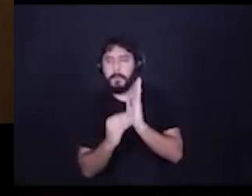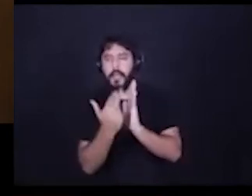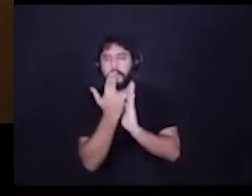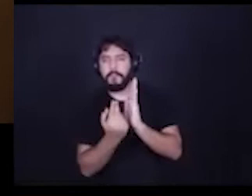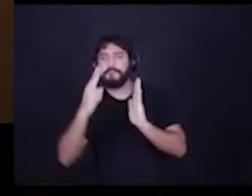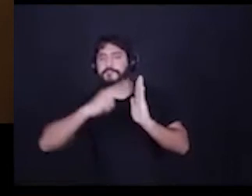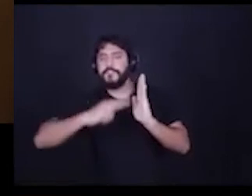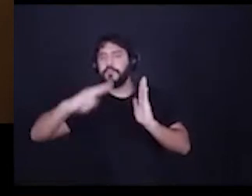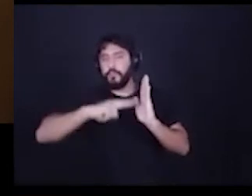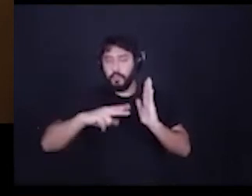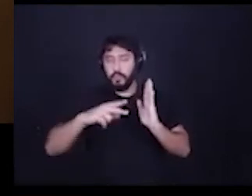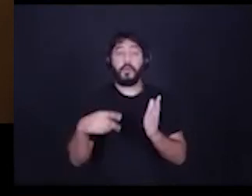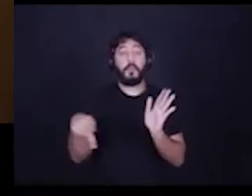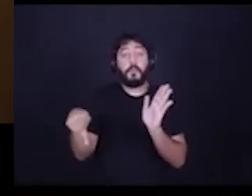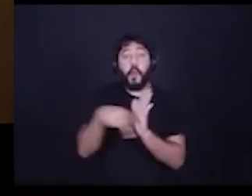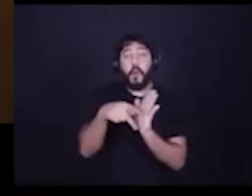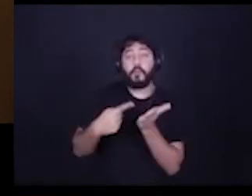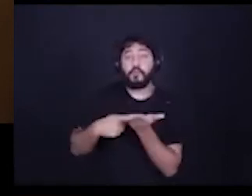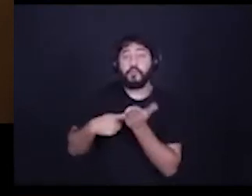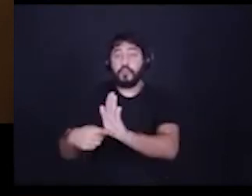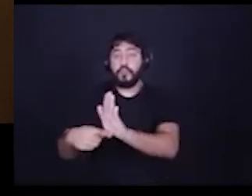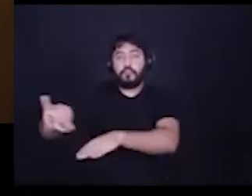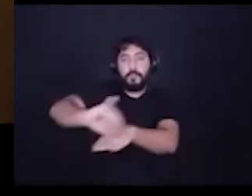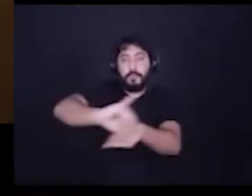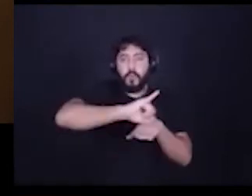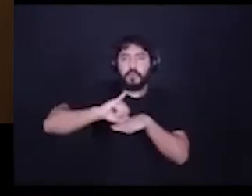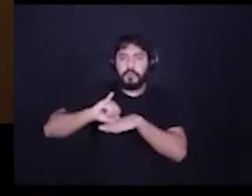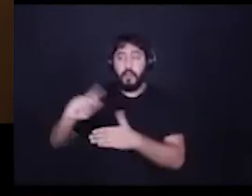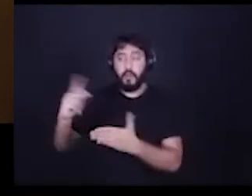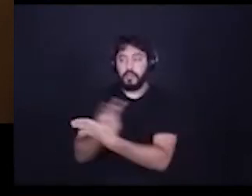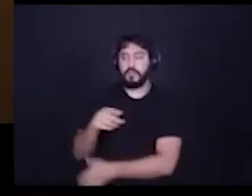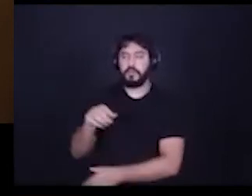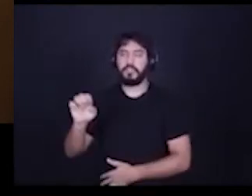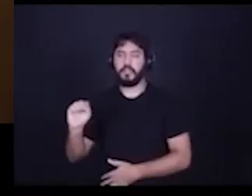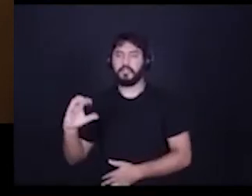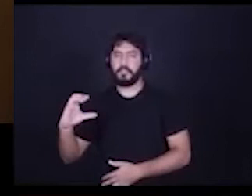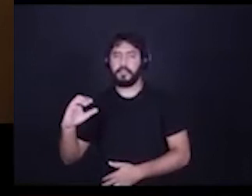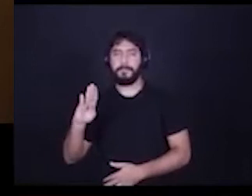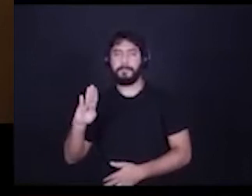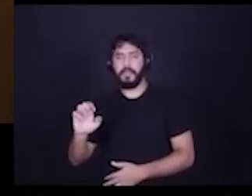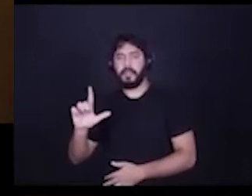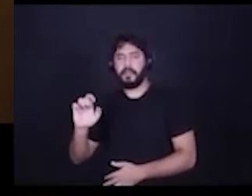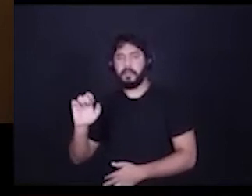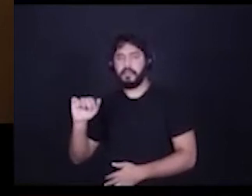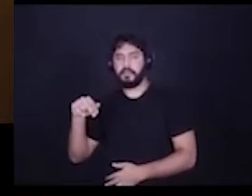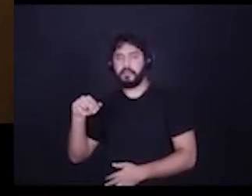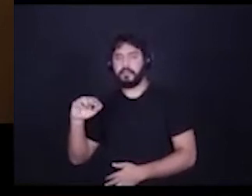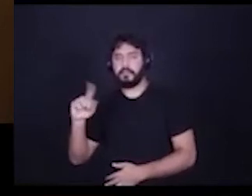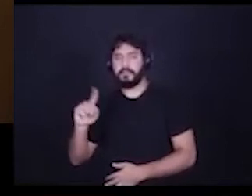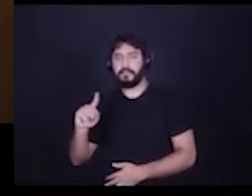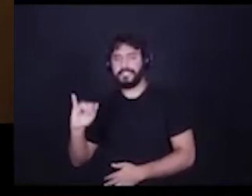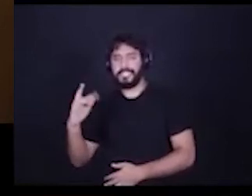de uma exposição que aconteceu no SESC Belenzinho, na zona leste aqui de São